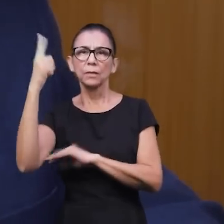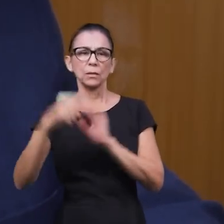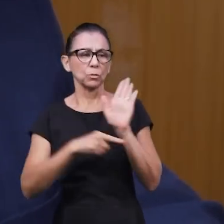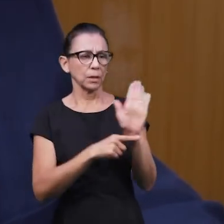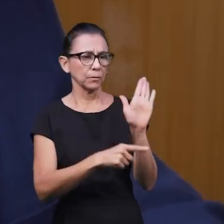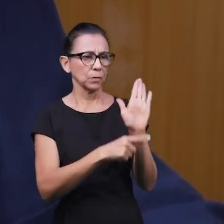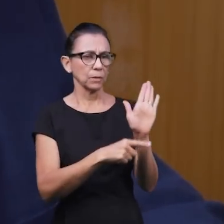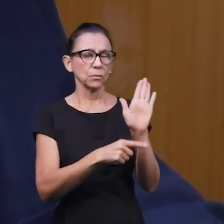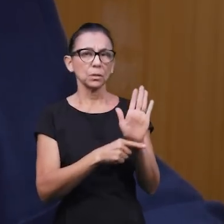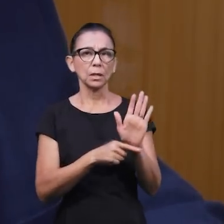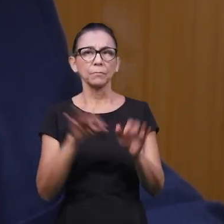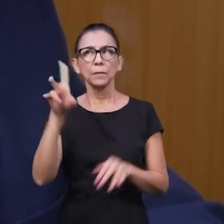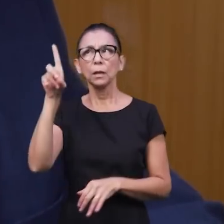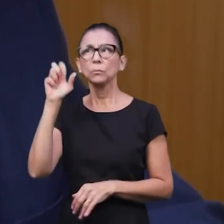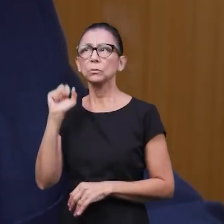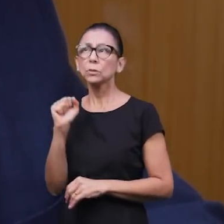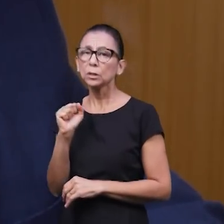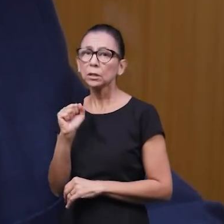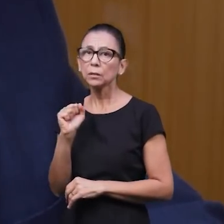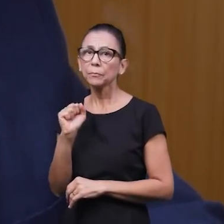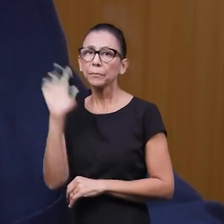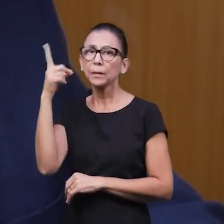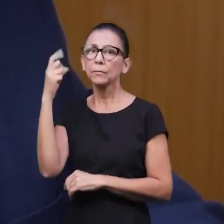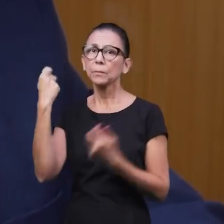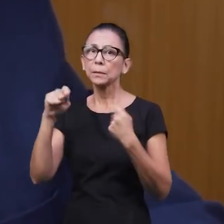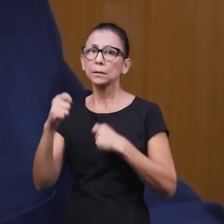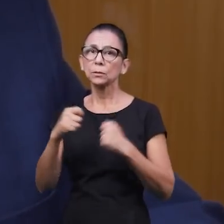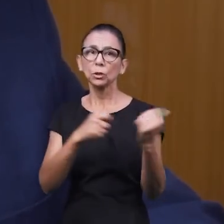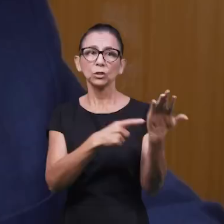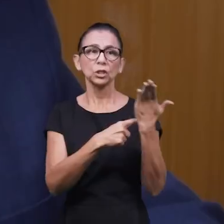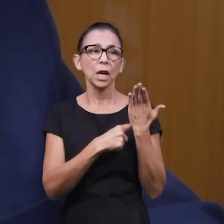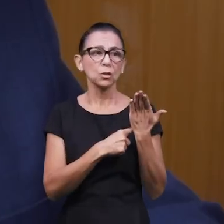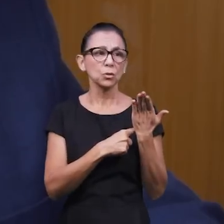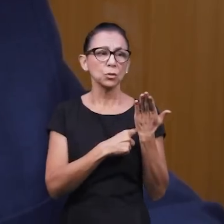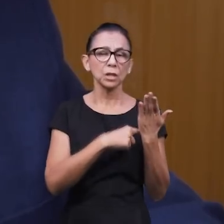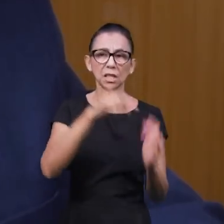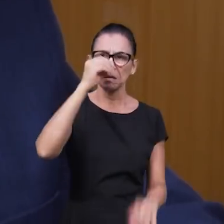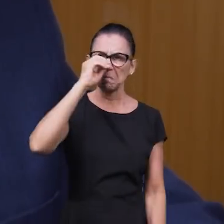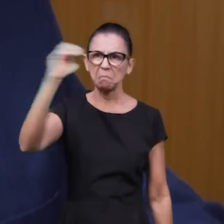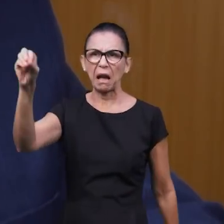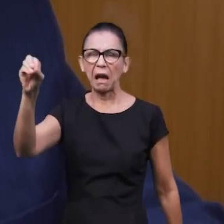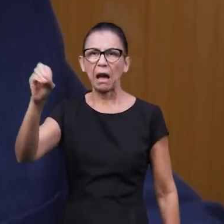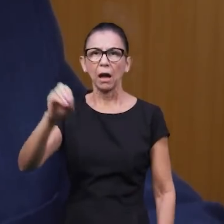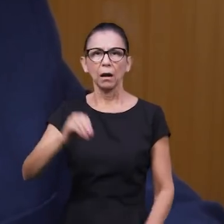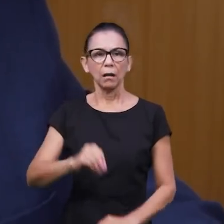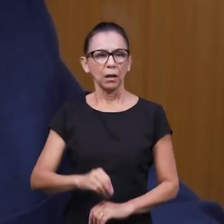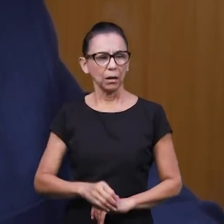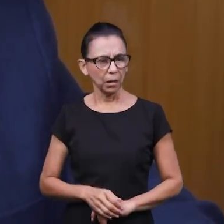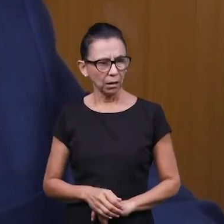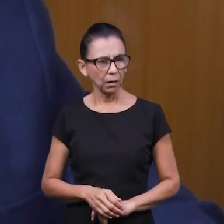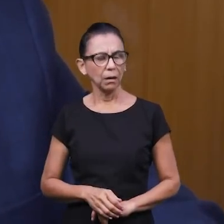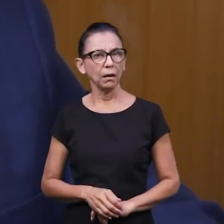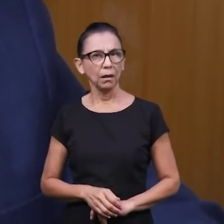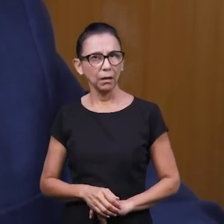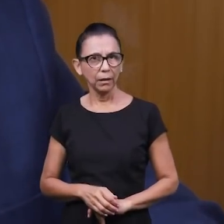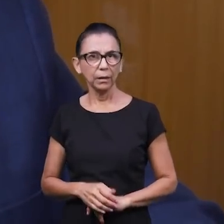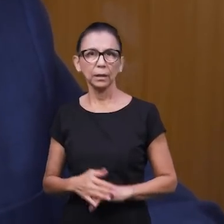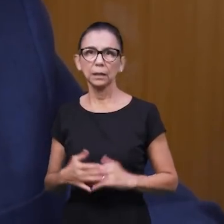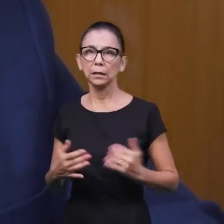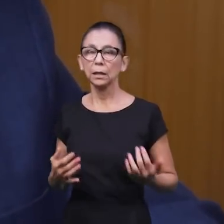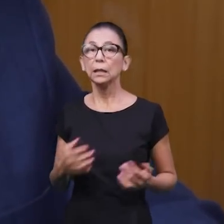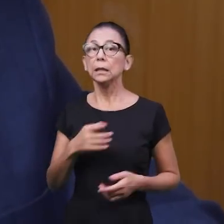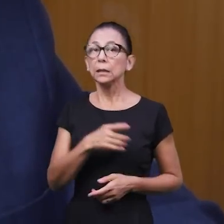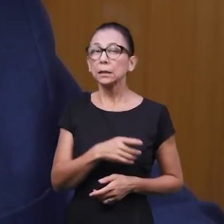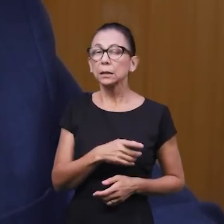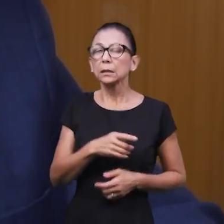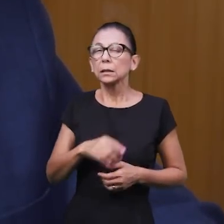grosseiro. Davi ficou revoltado. O texto diz que a mulher, antes de Davi chegar no marido dela, fazer o mal contra ele, que